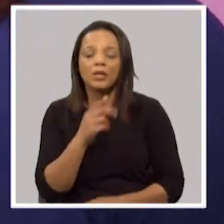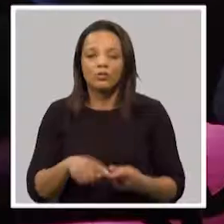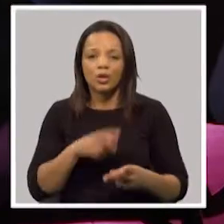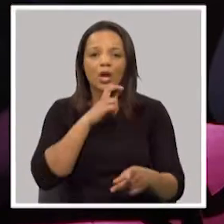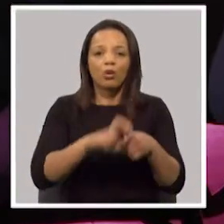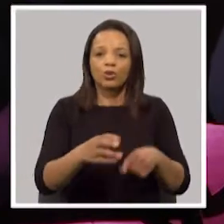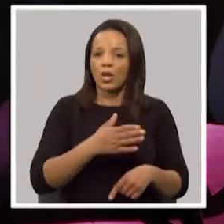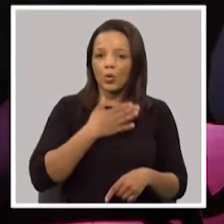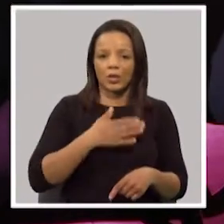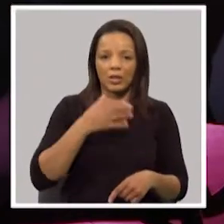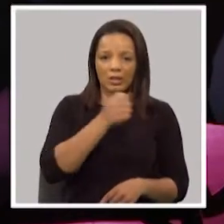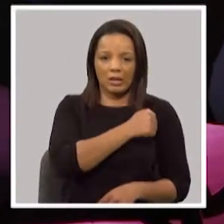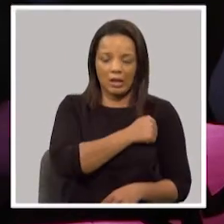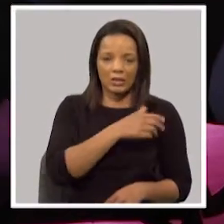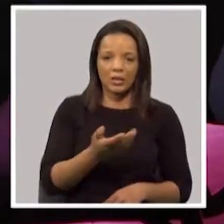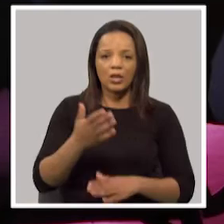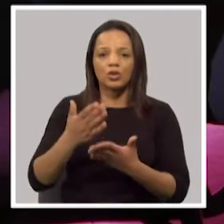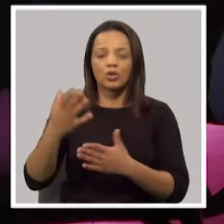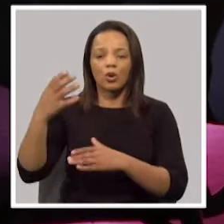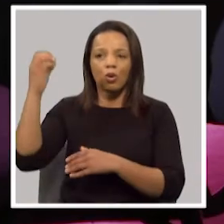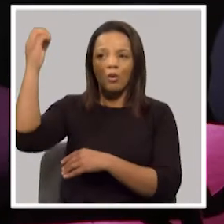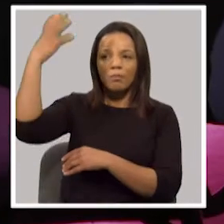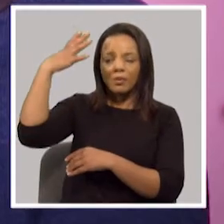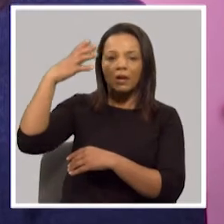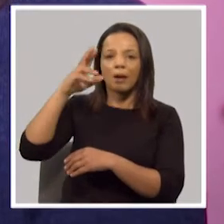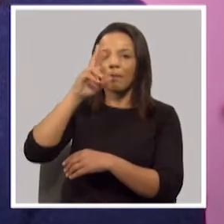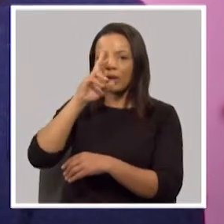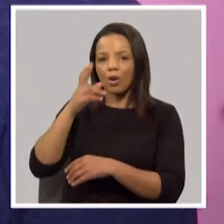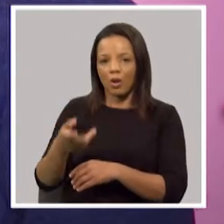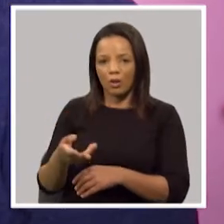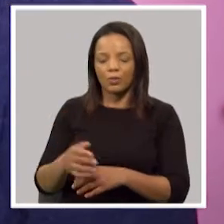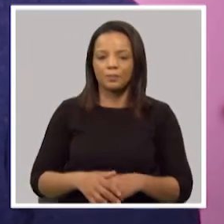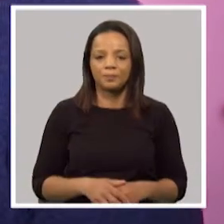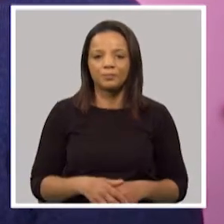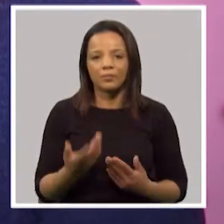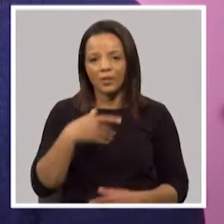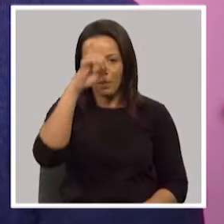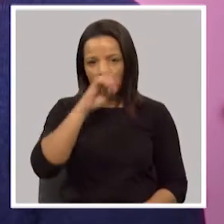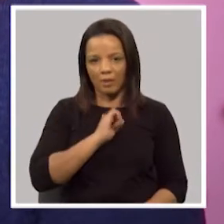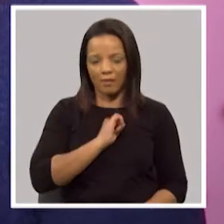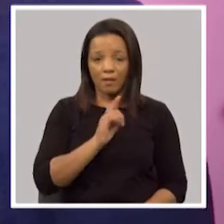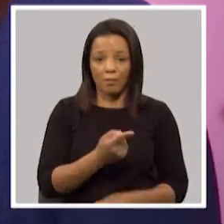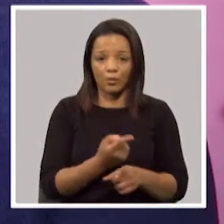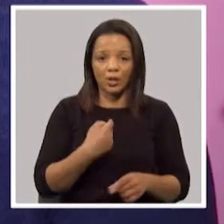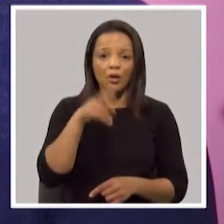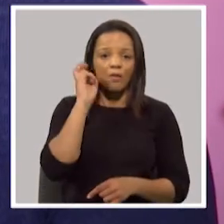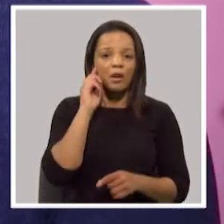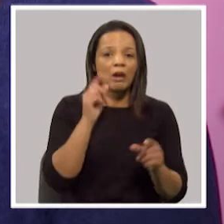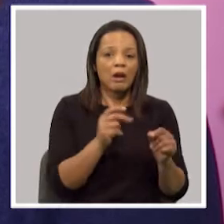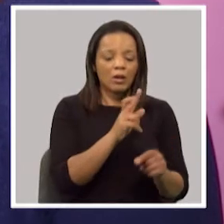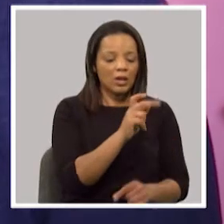luz, porque ela não queria ter luz em casa, então era um candeeiro a petróleo. E é a memória mais remota que tenho da rádio, porque ela ouvia a